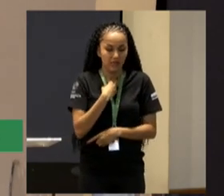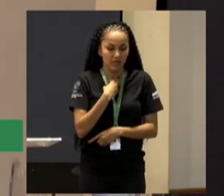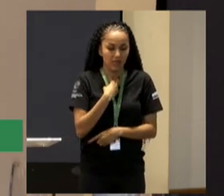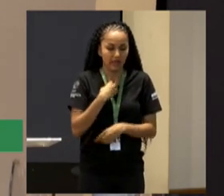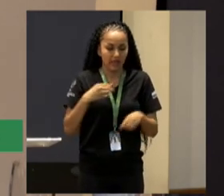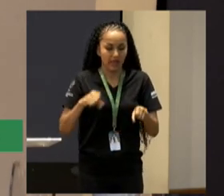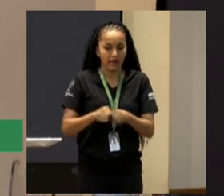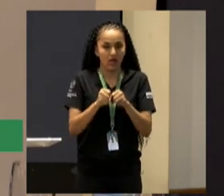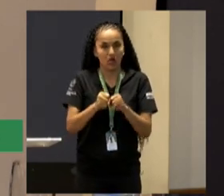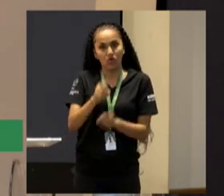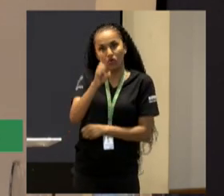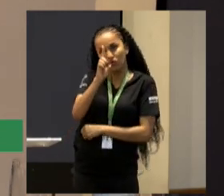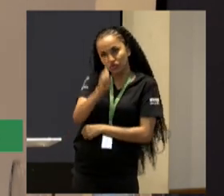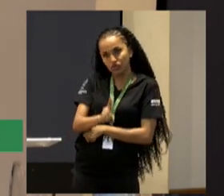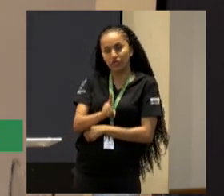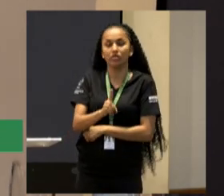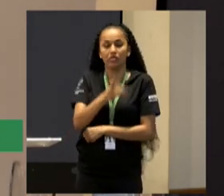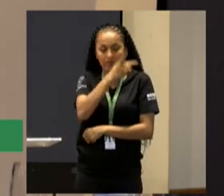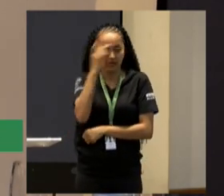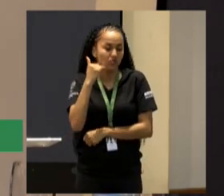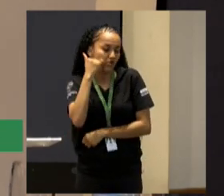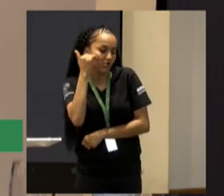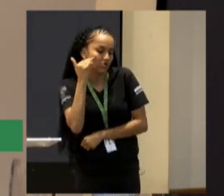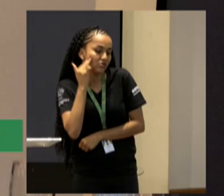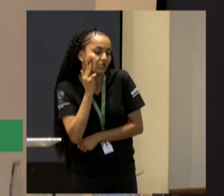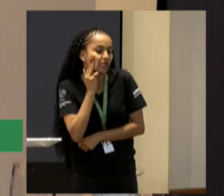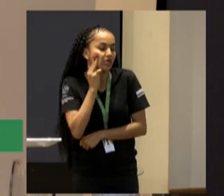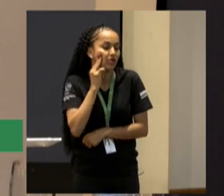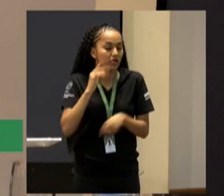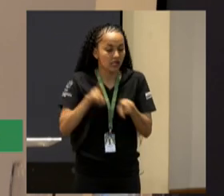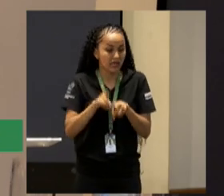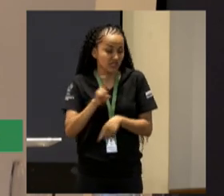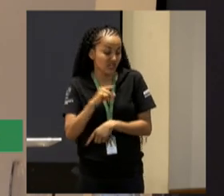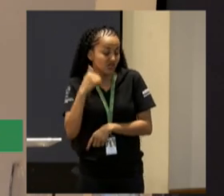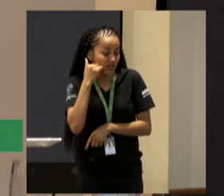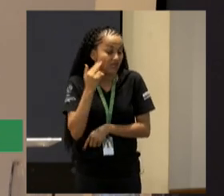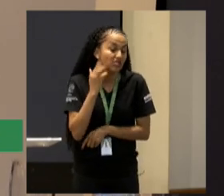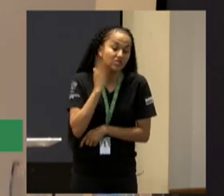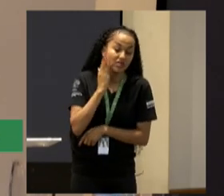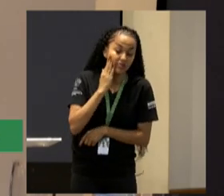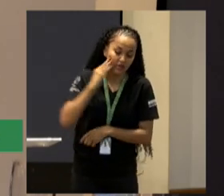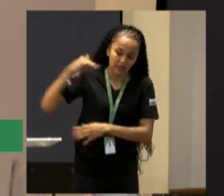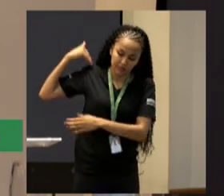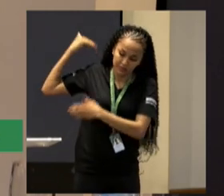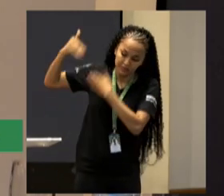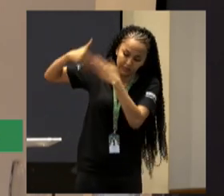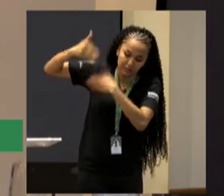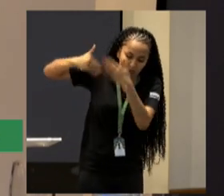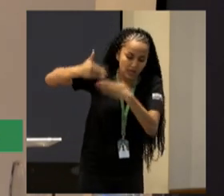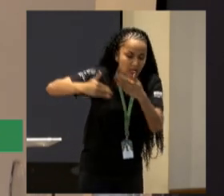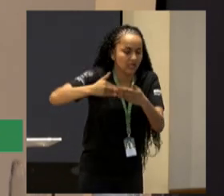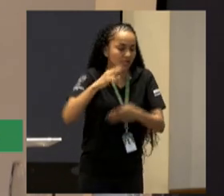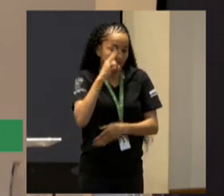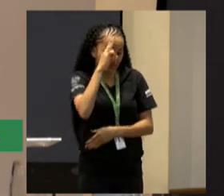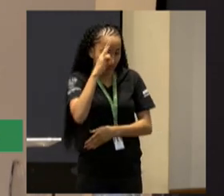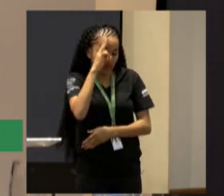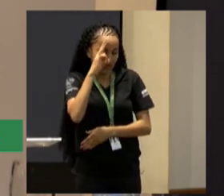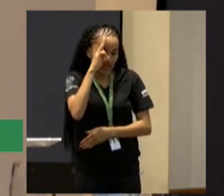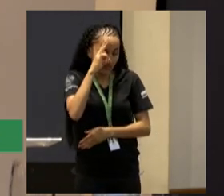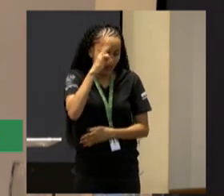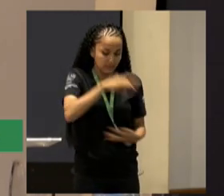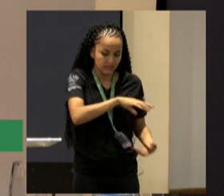direito dos estudantes negros e não negros de saber sobre si e de saber das trajetórias e dos saberes historicamente acumulados